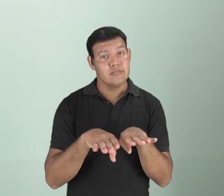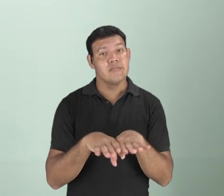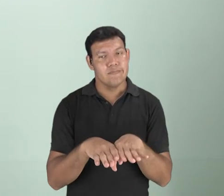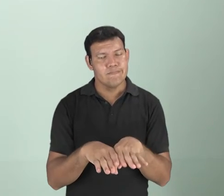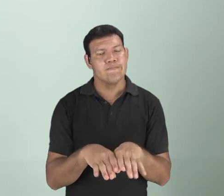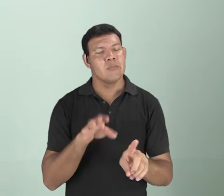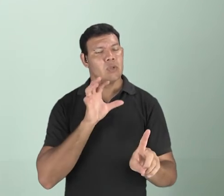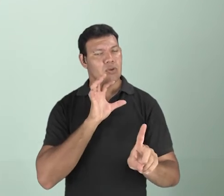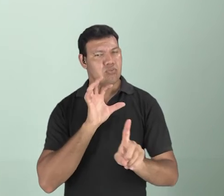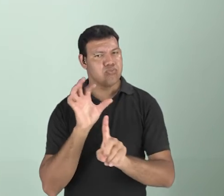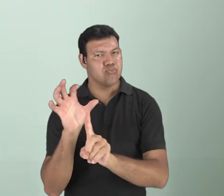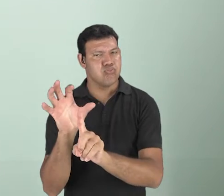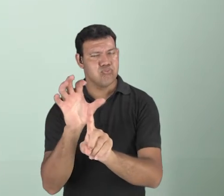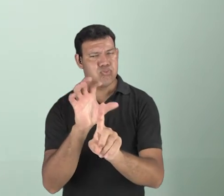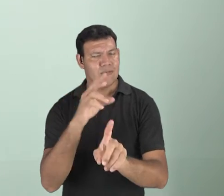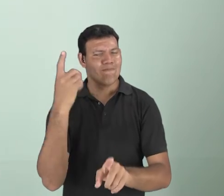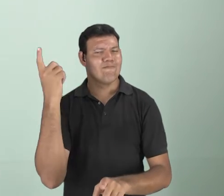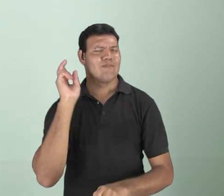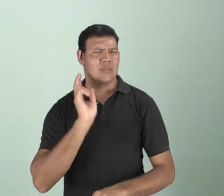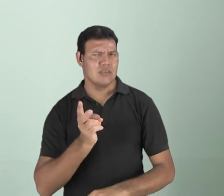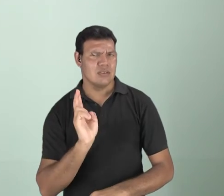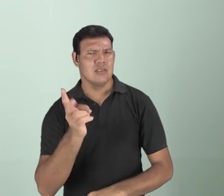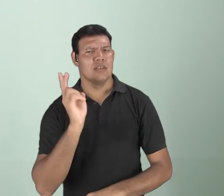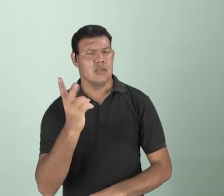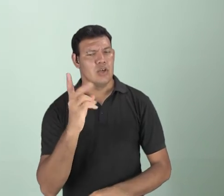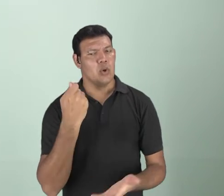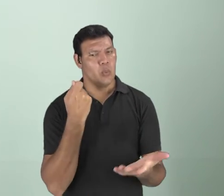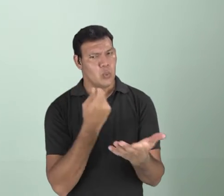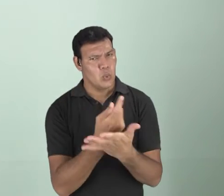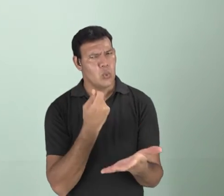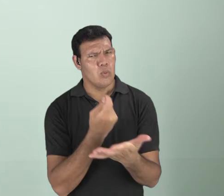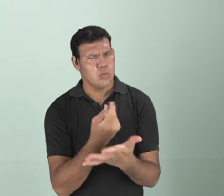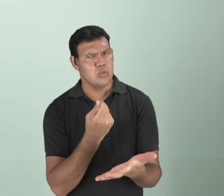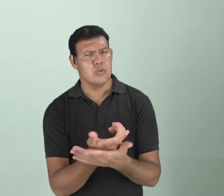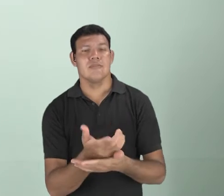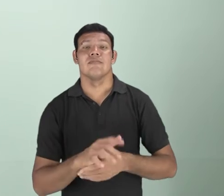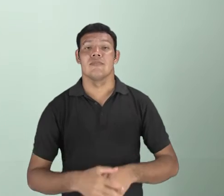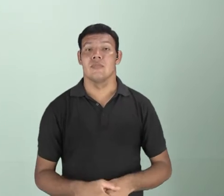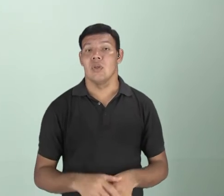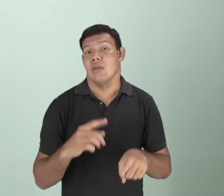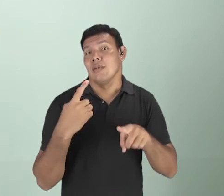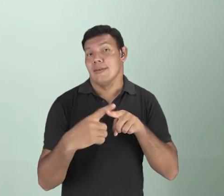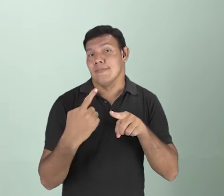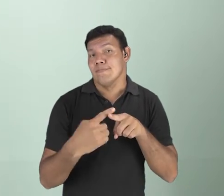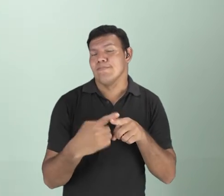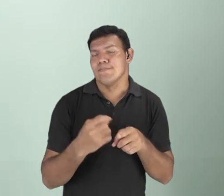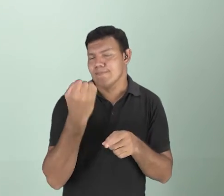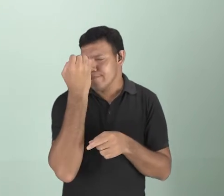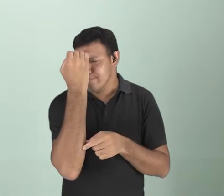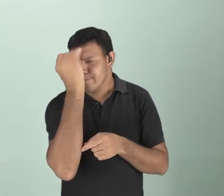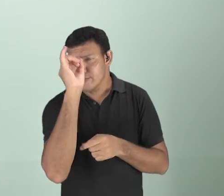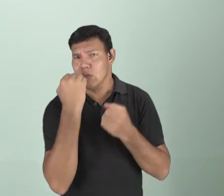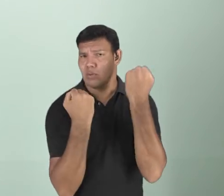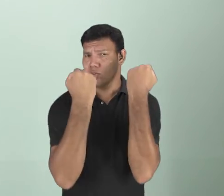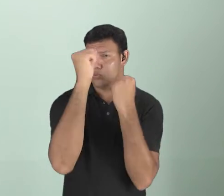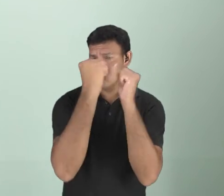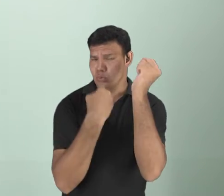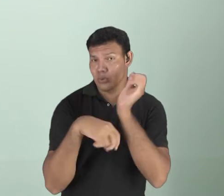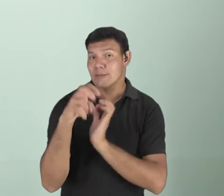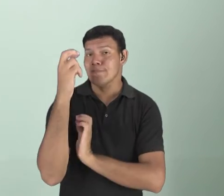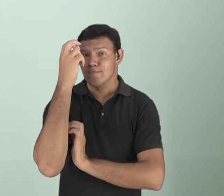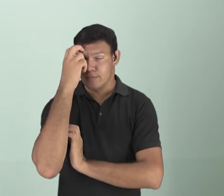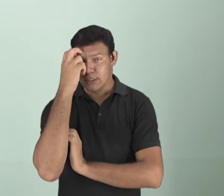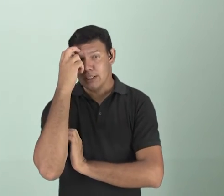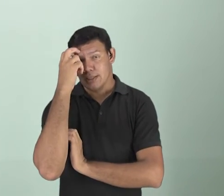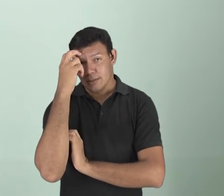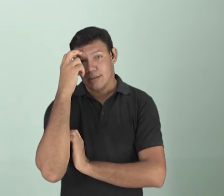nos incentivando frequentemente ao consumo. É por isso que a ideia da indústria cultural, ela acaba, digamos